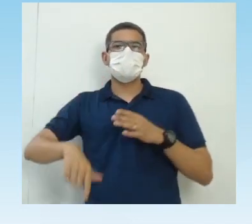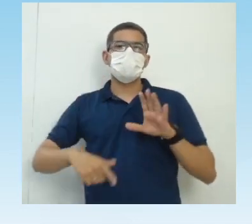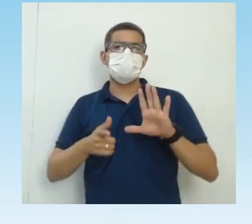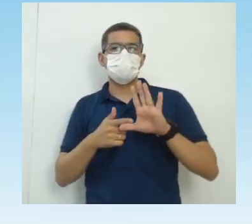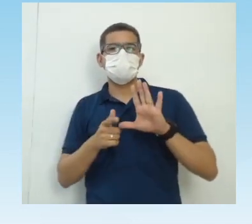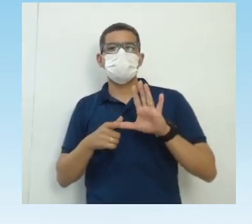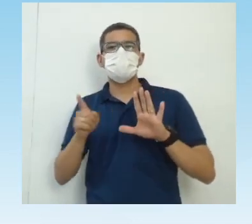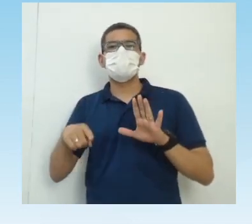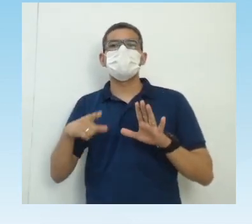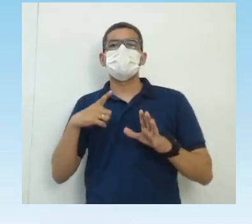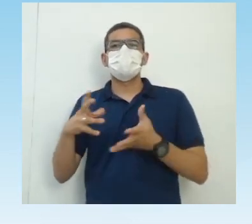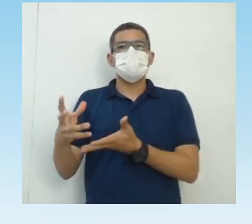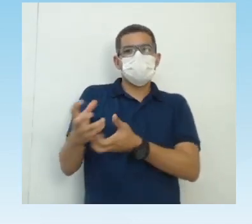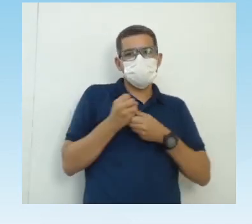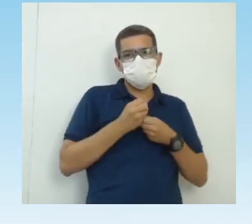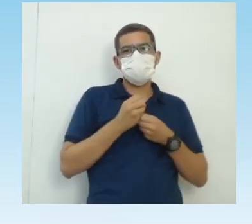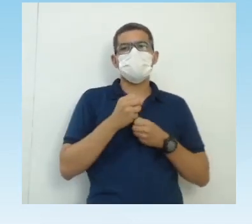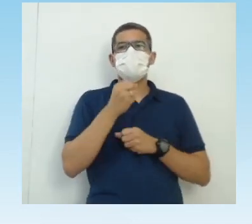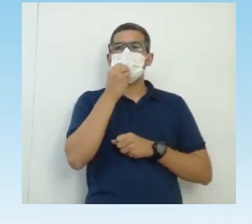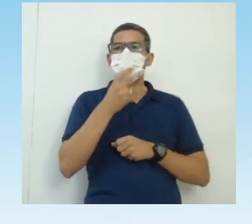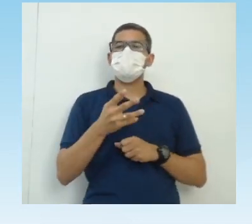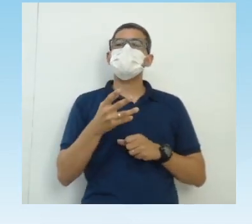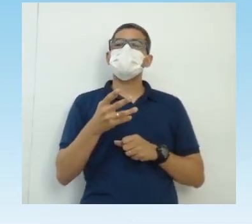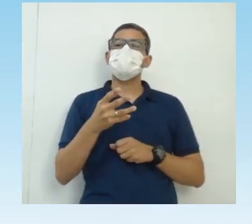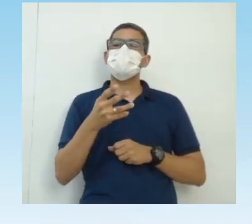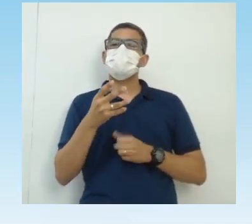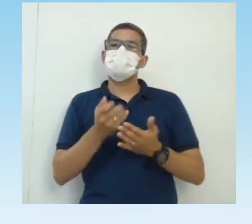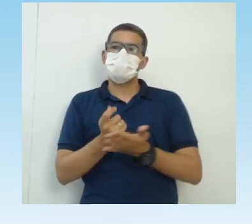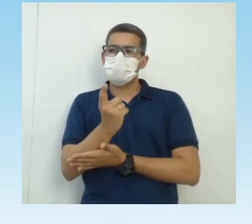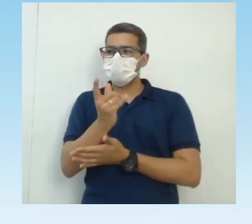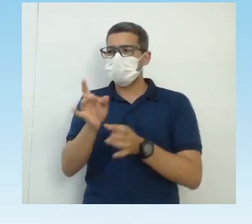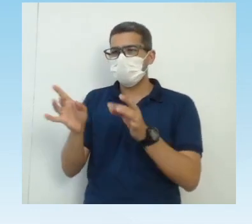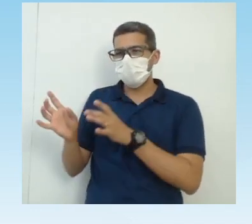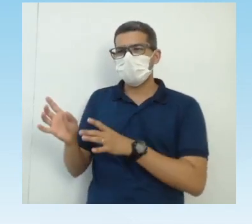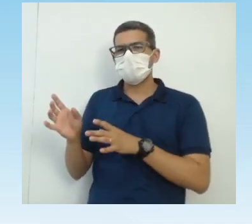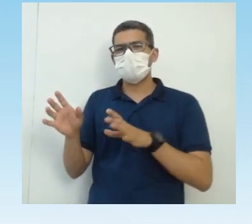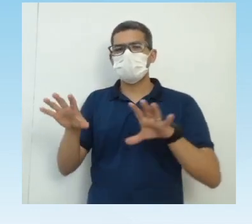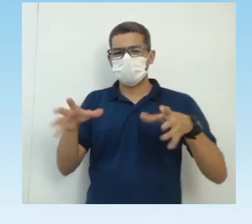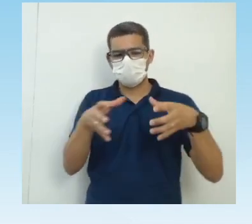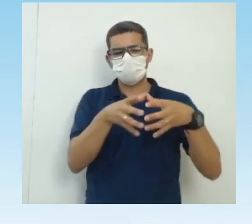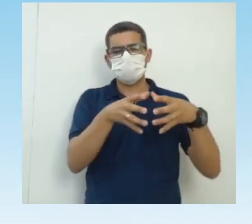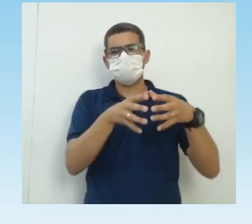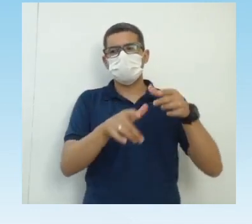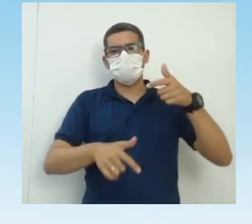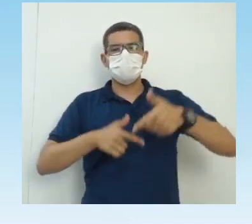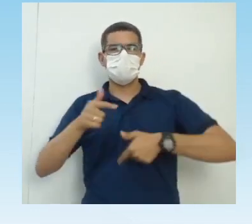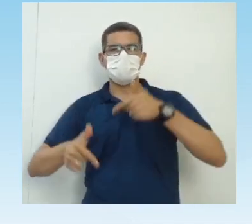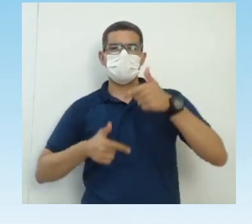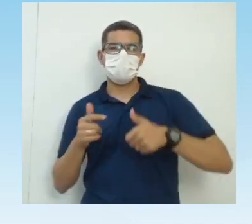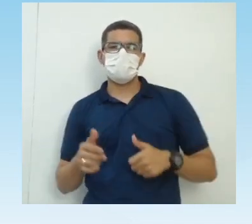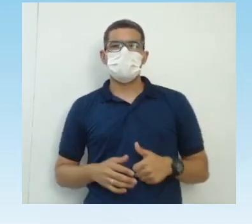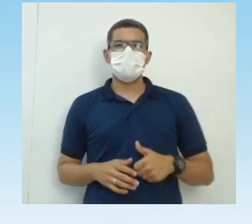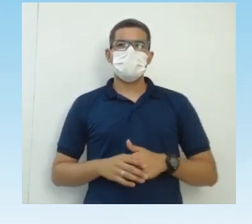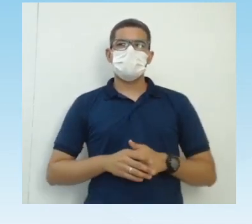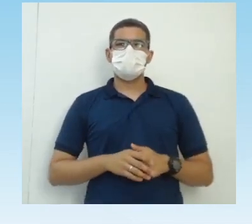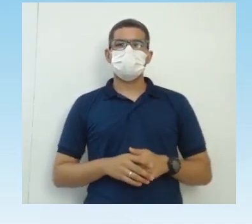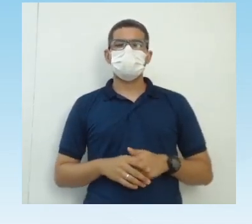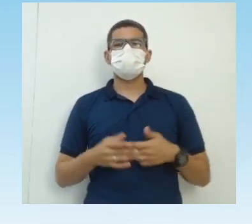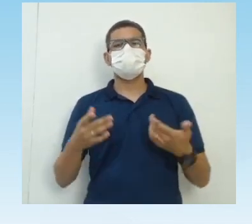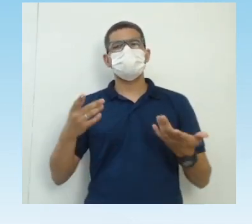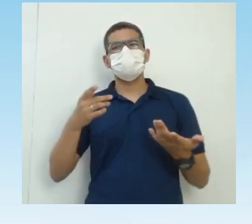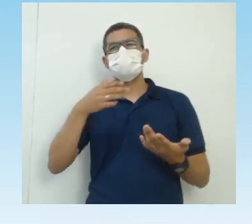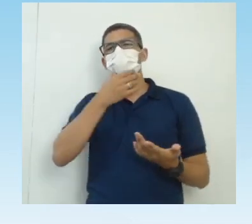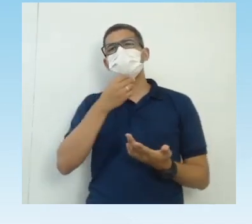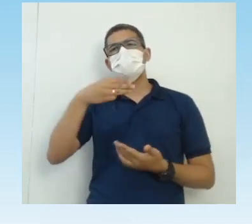apropriação total do bem de consumo pela classe trabalhadora. Gente, Marx fala muito sobre isso, né? Ele vai falar muito sobre